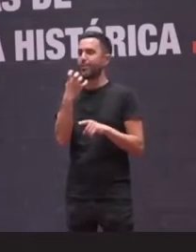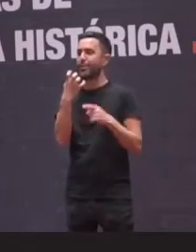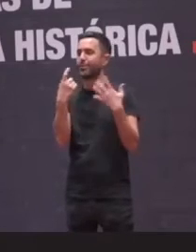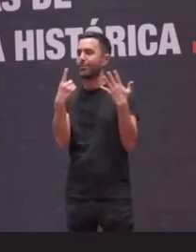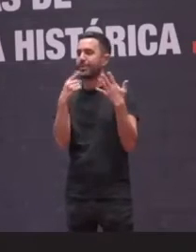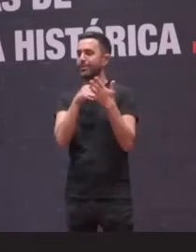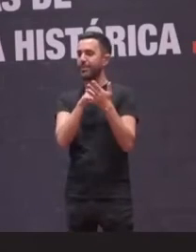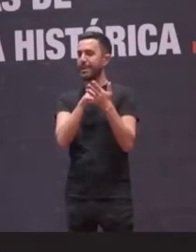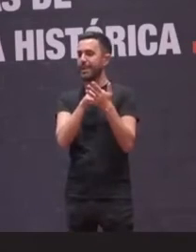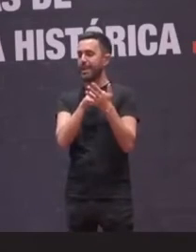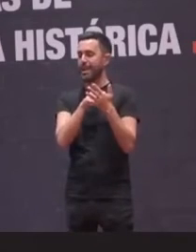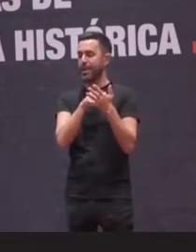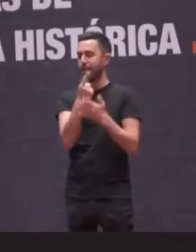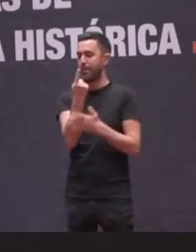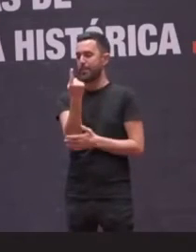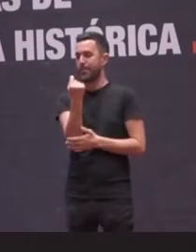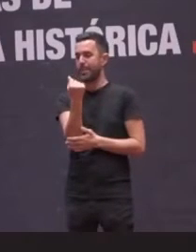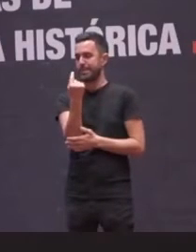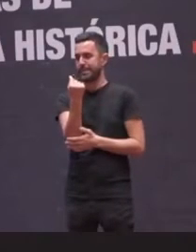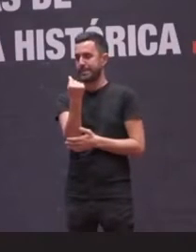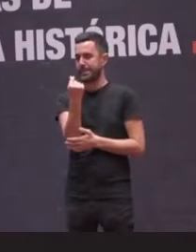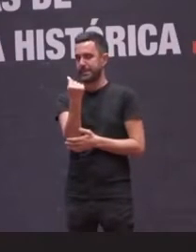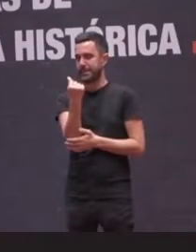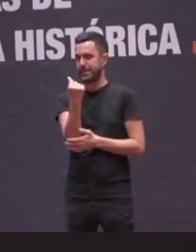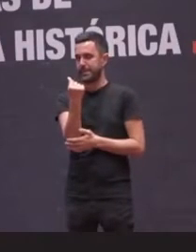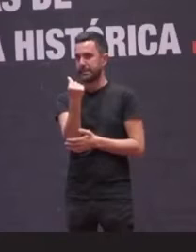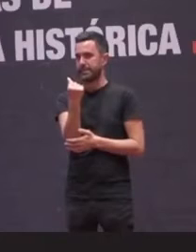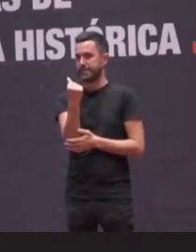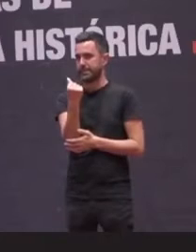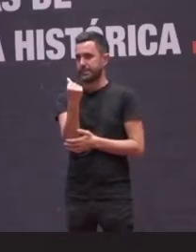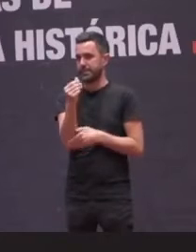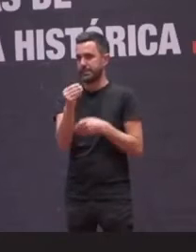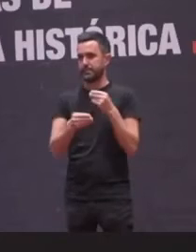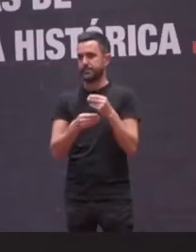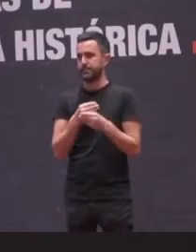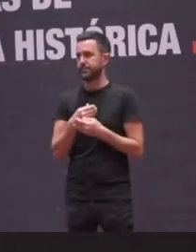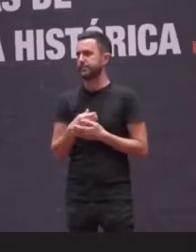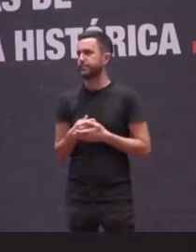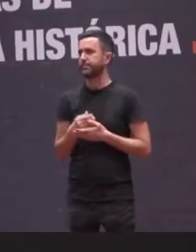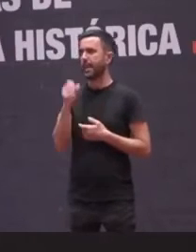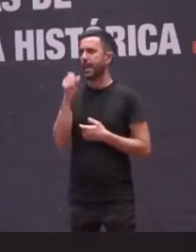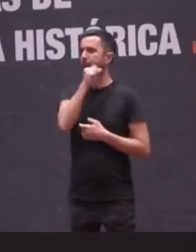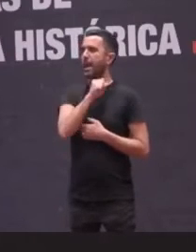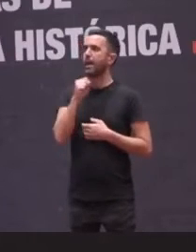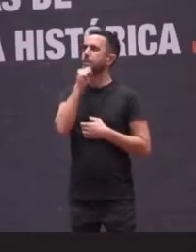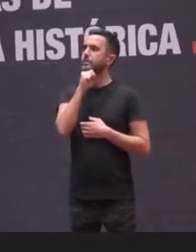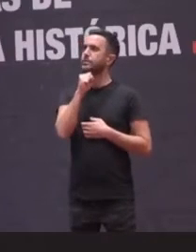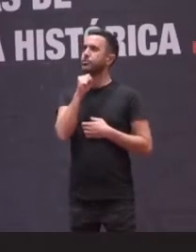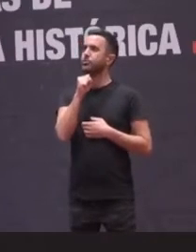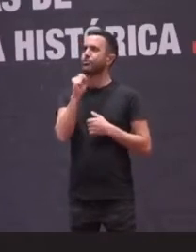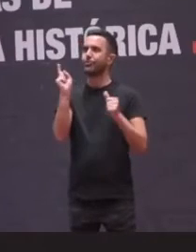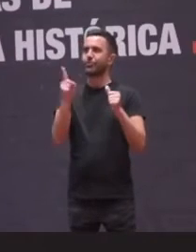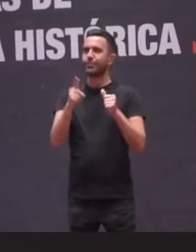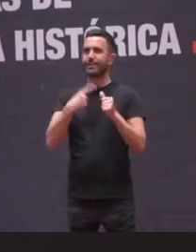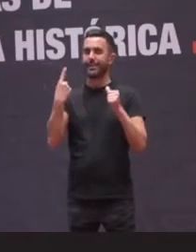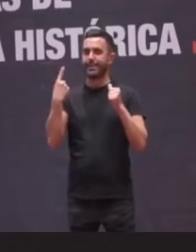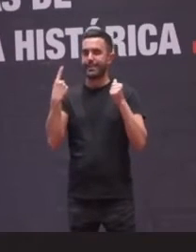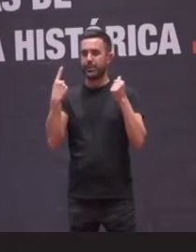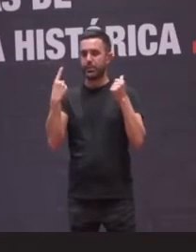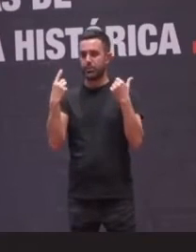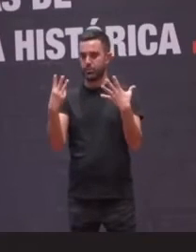pesetas, e se documentou e se formalizou. En definitiva, no ano 38,